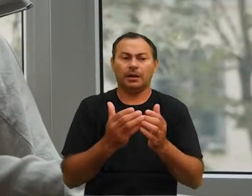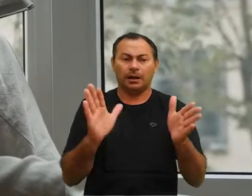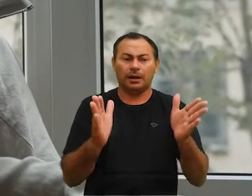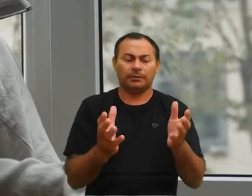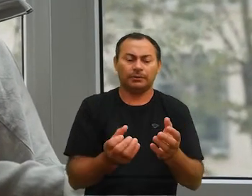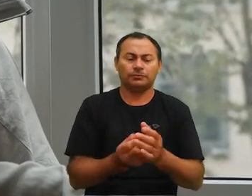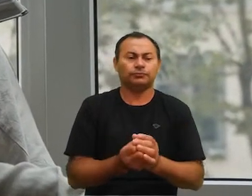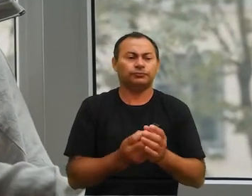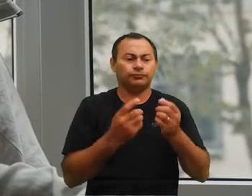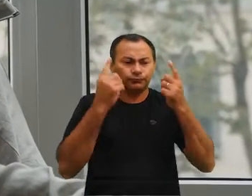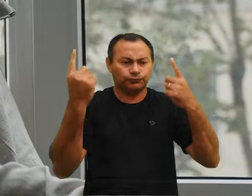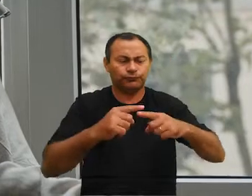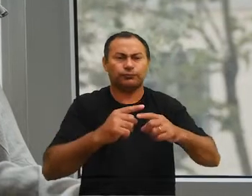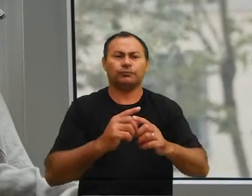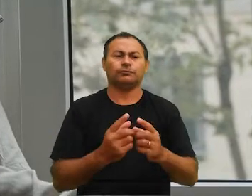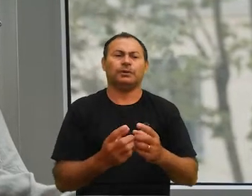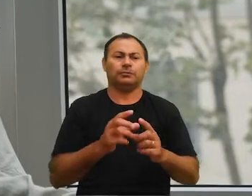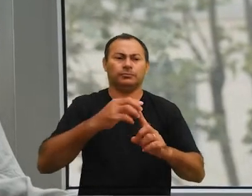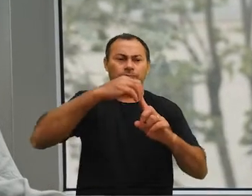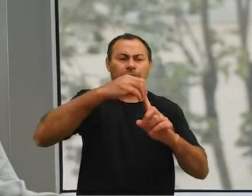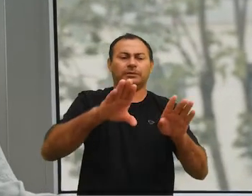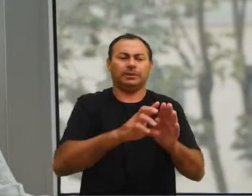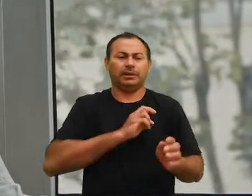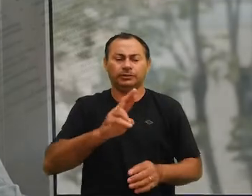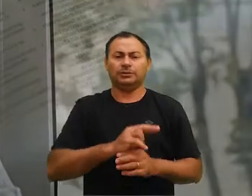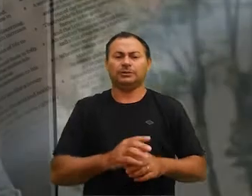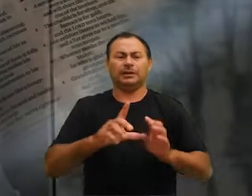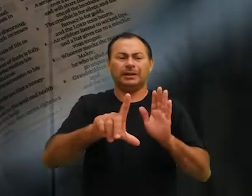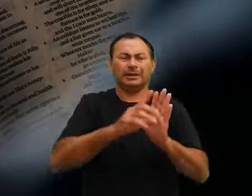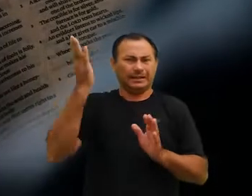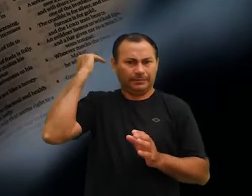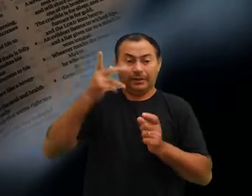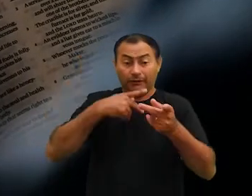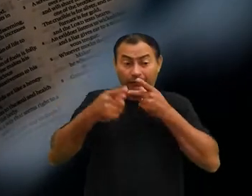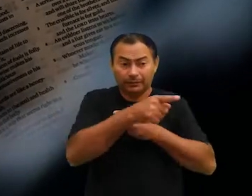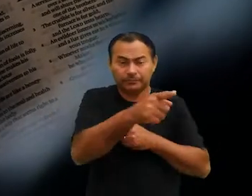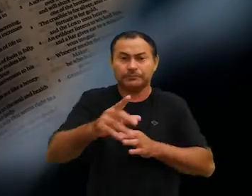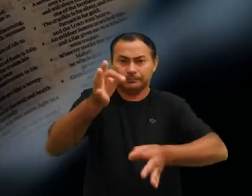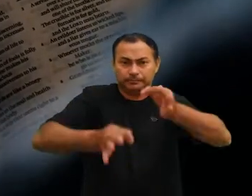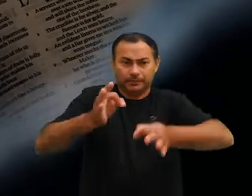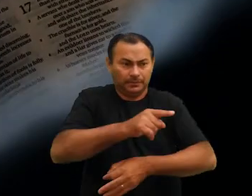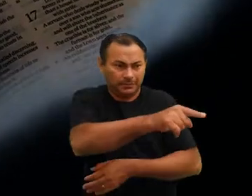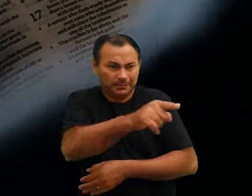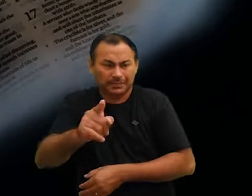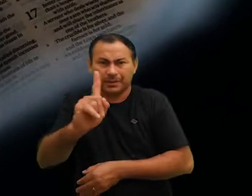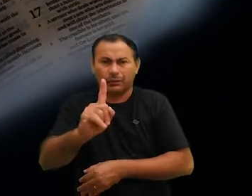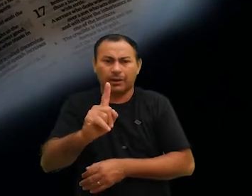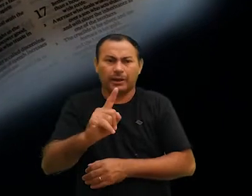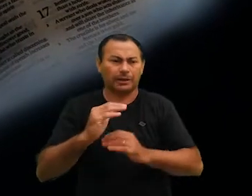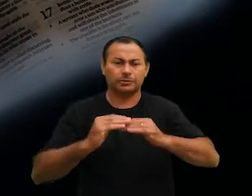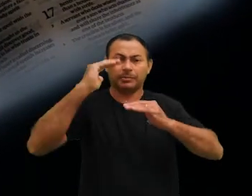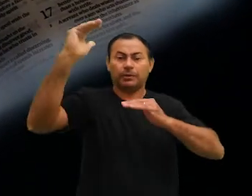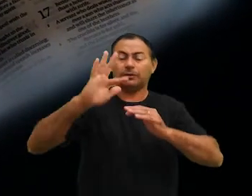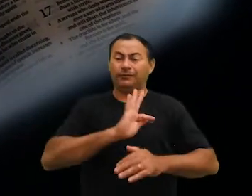fogo e desafia os líderes religiosos e os mestres da lei daquele tempo, dizendo: pois eu lhes digo que se a justiça de vocês não for